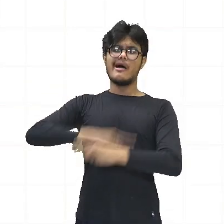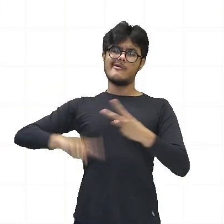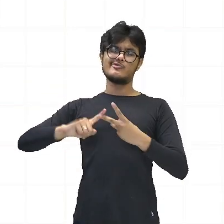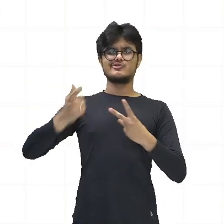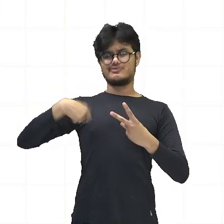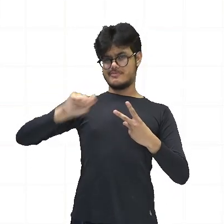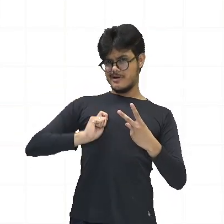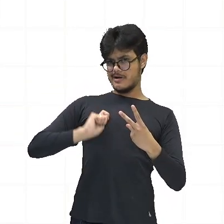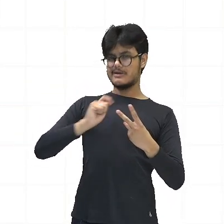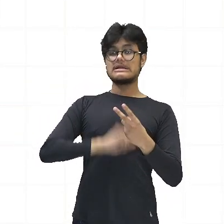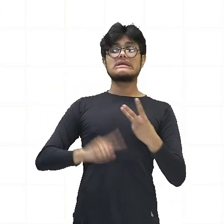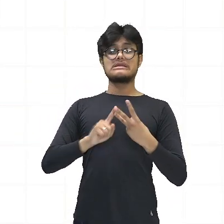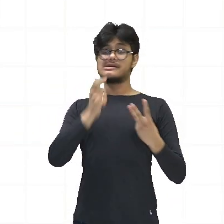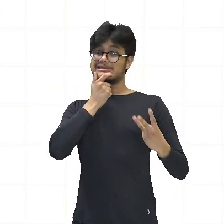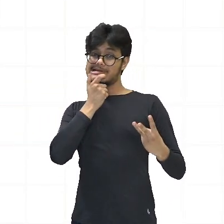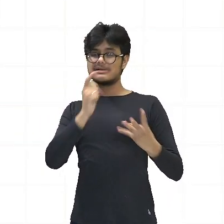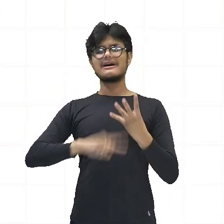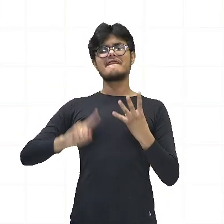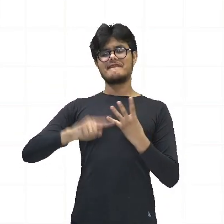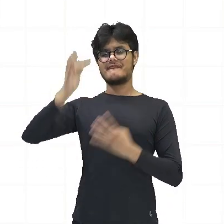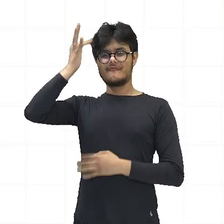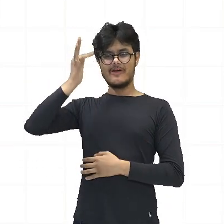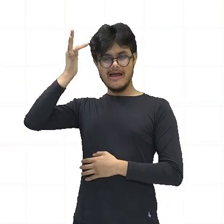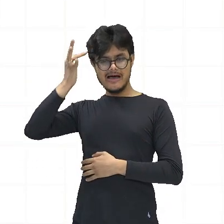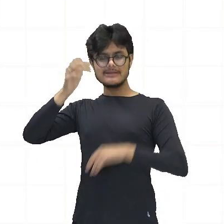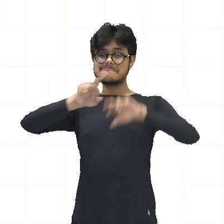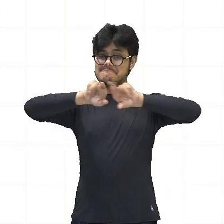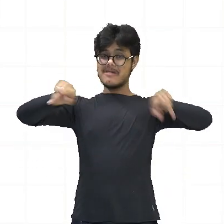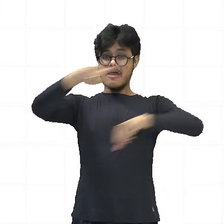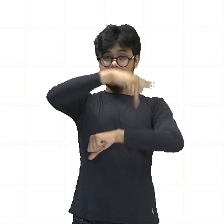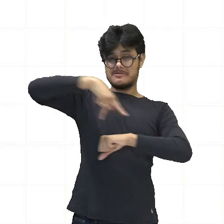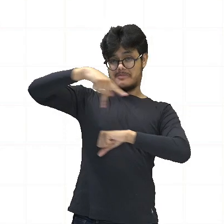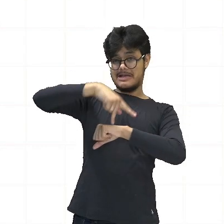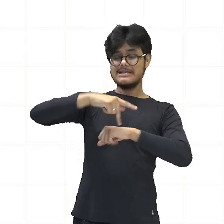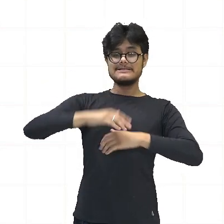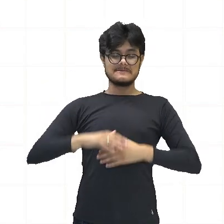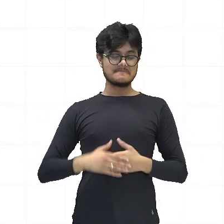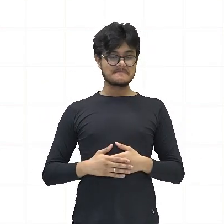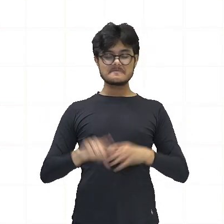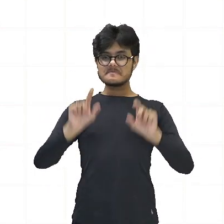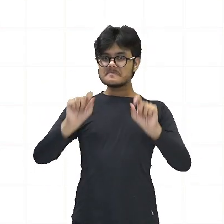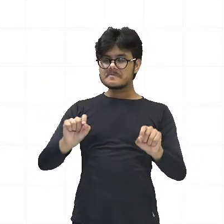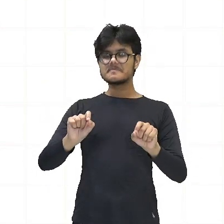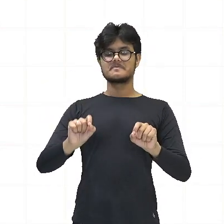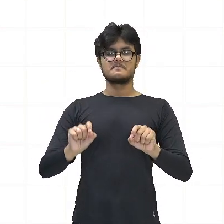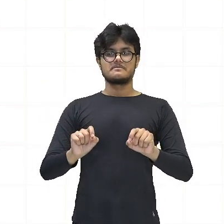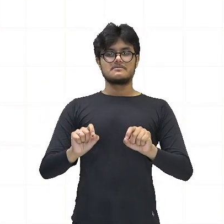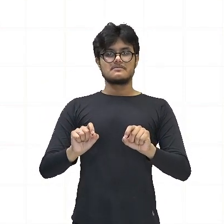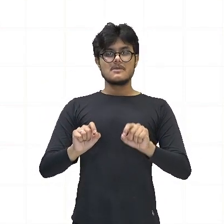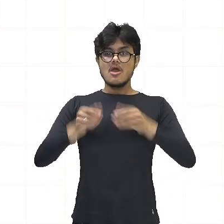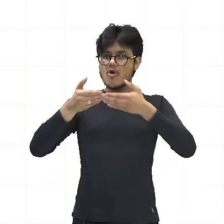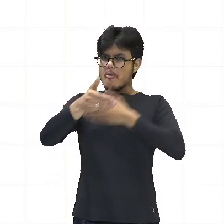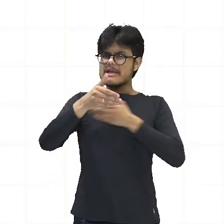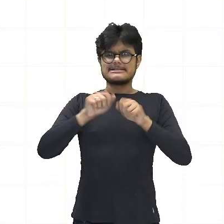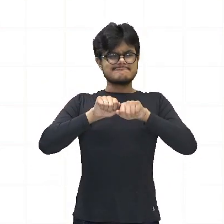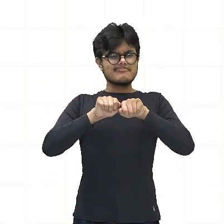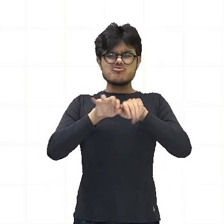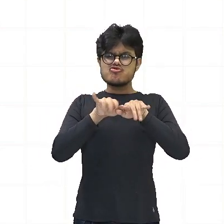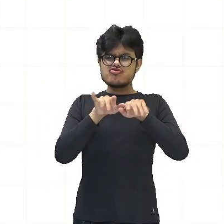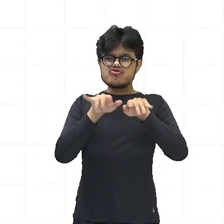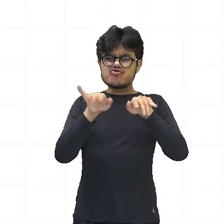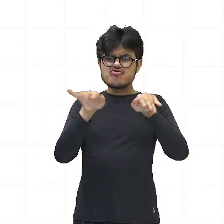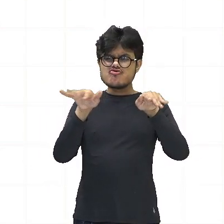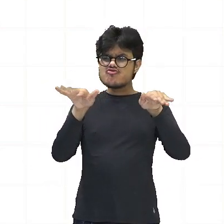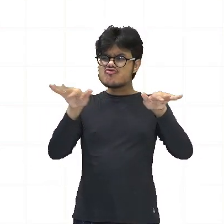Espanha, a Inglaterra, a França e os Países Baixos, eles realizaram uma expansão marítima,